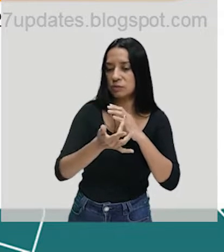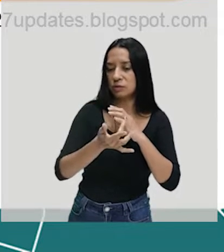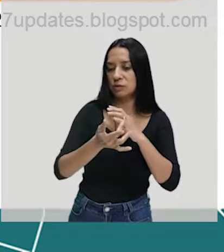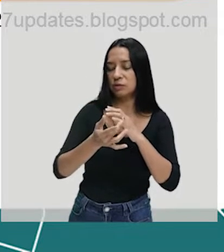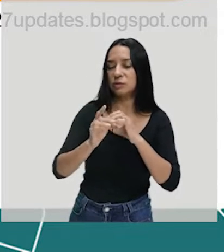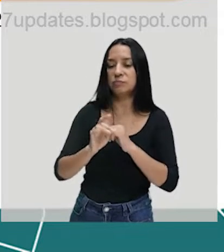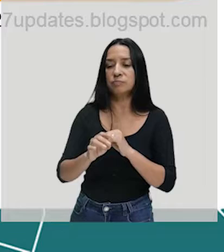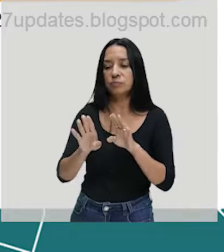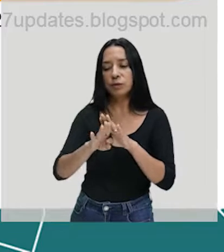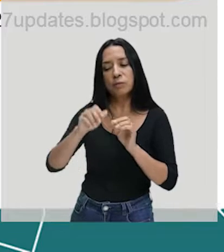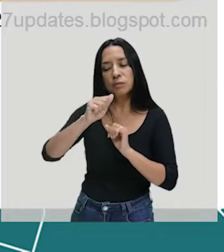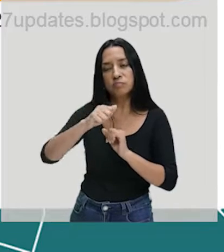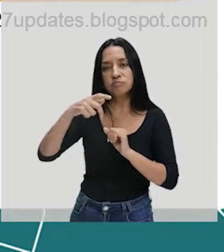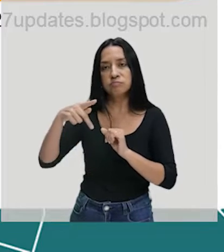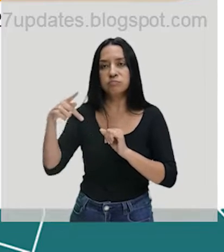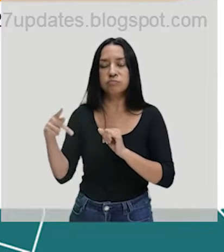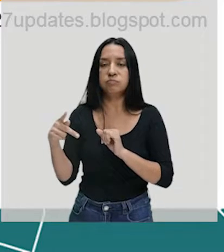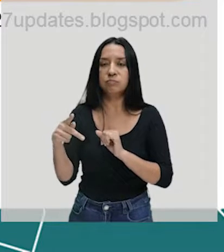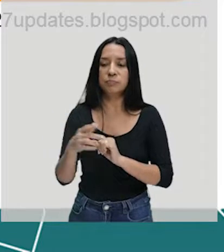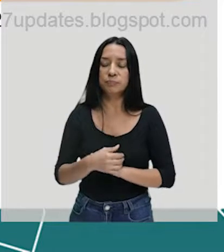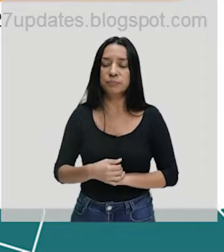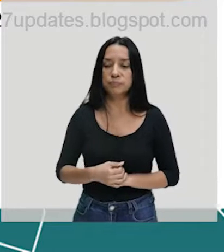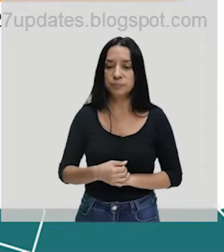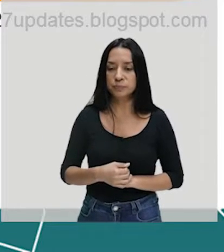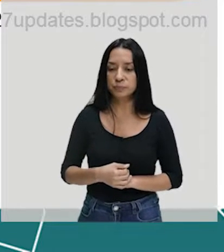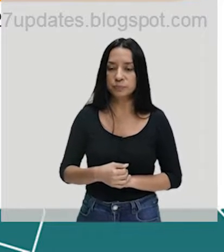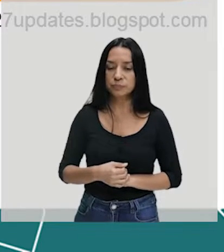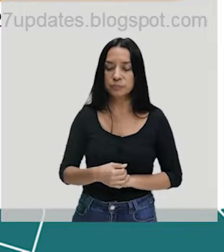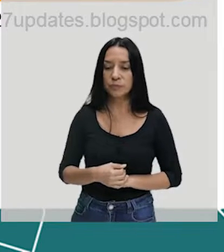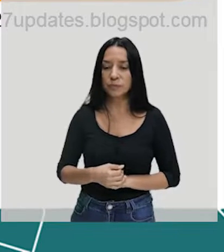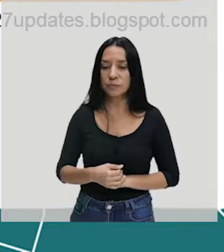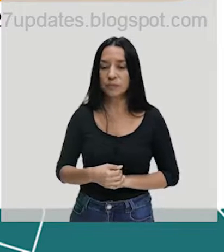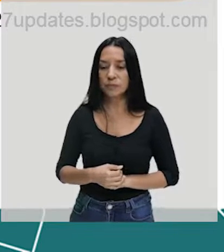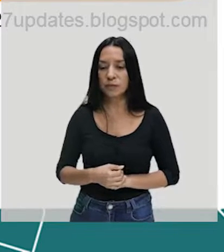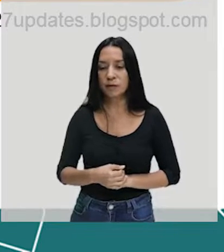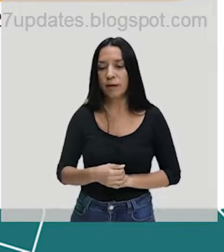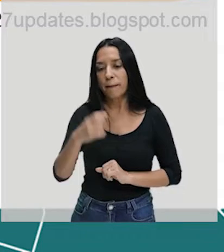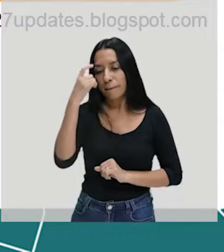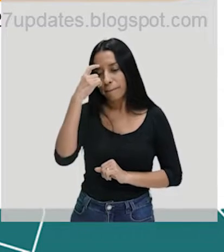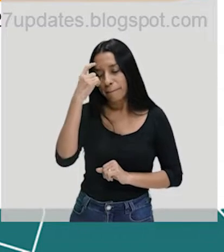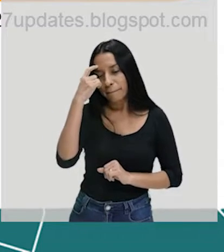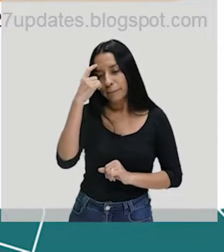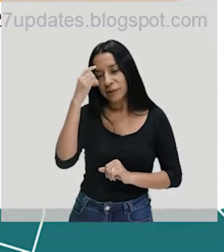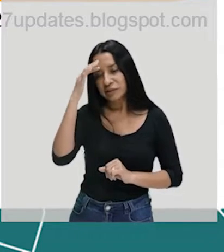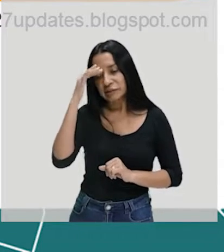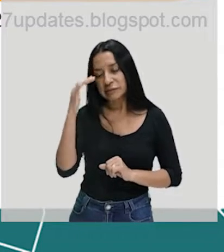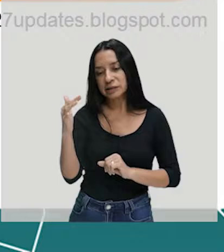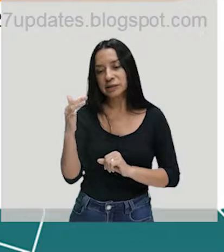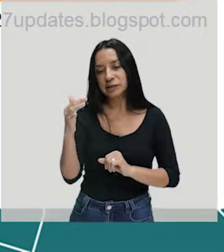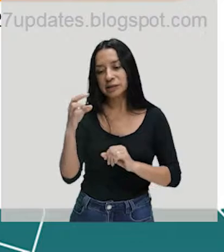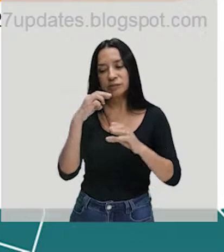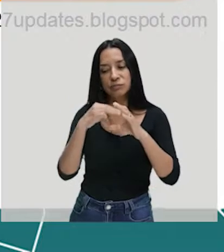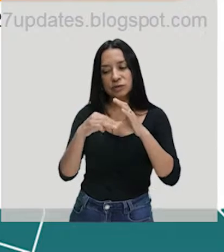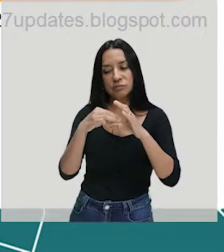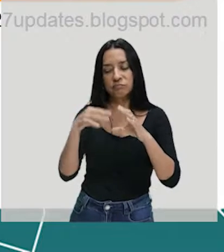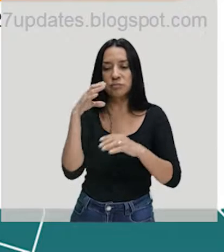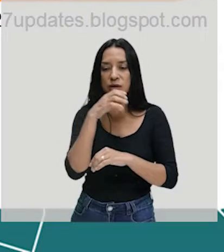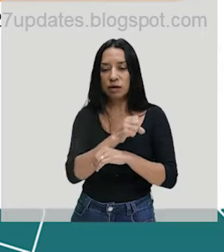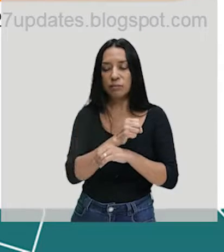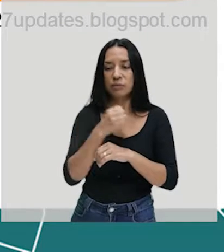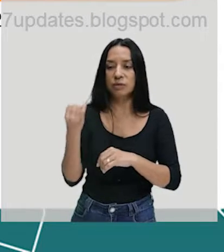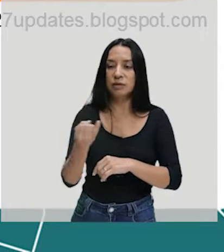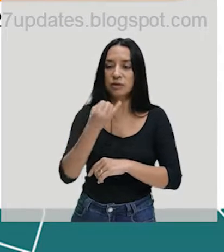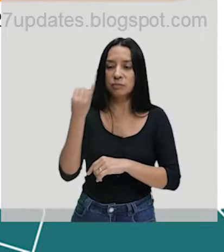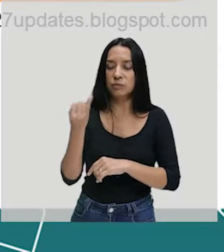site se nos aplicativos de interação social quando a gente pensa e mensagem instantânea é interessante porque